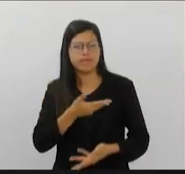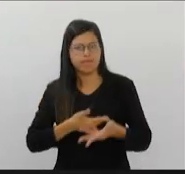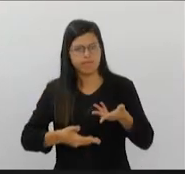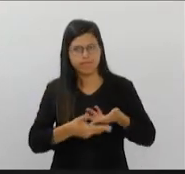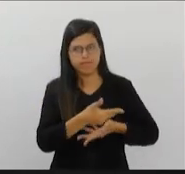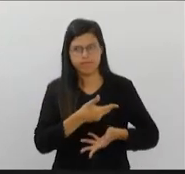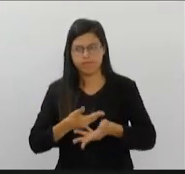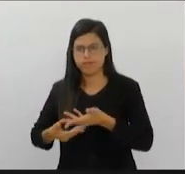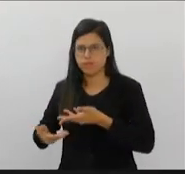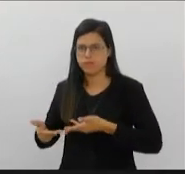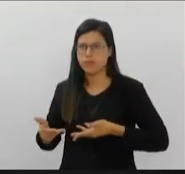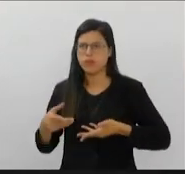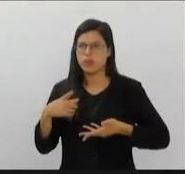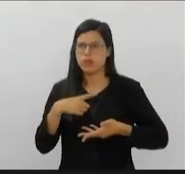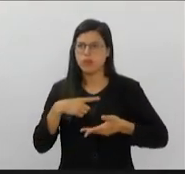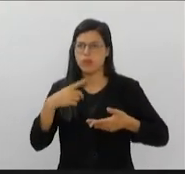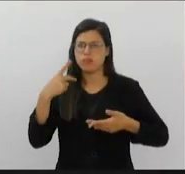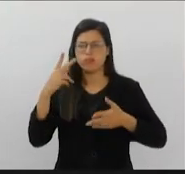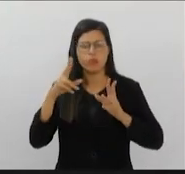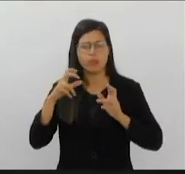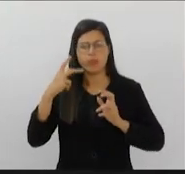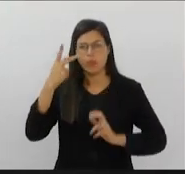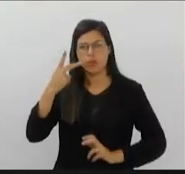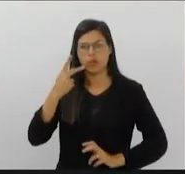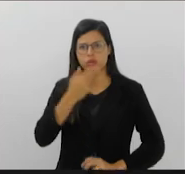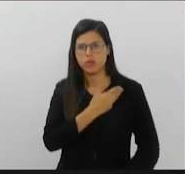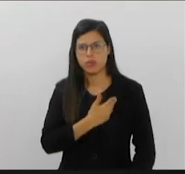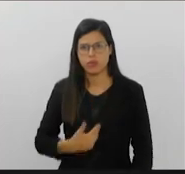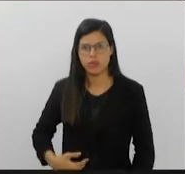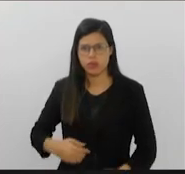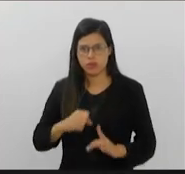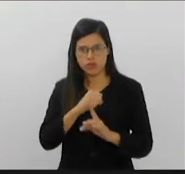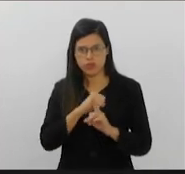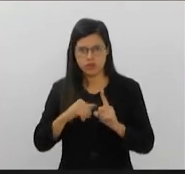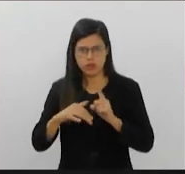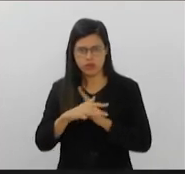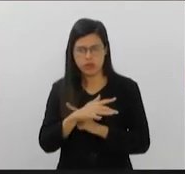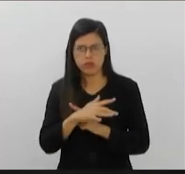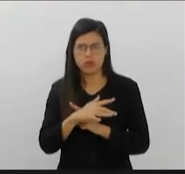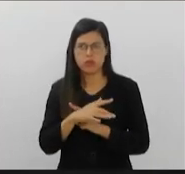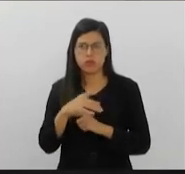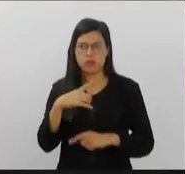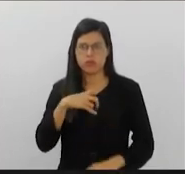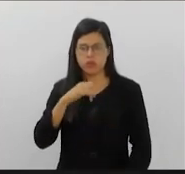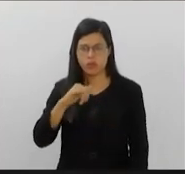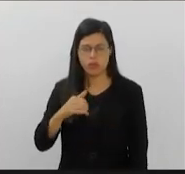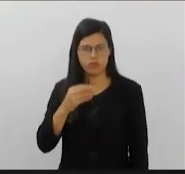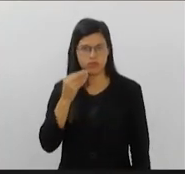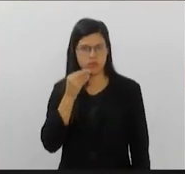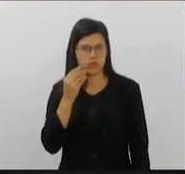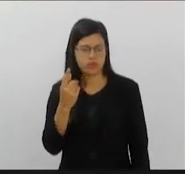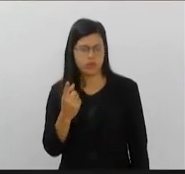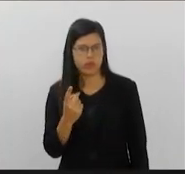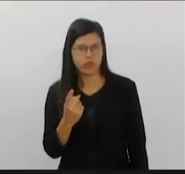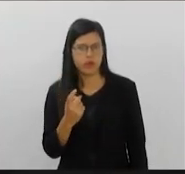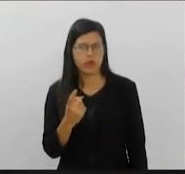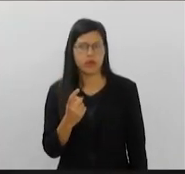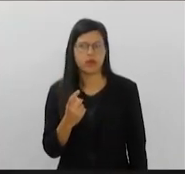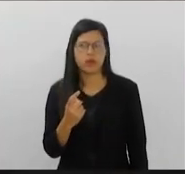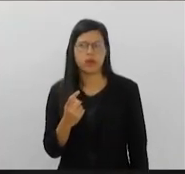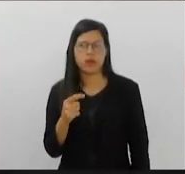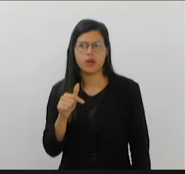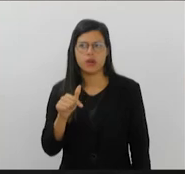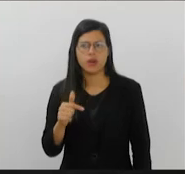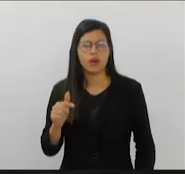gente fomente essa discussão de políticas públicas para a sociedade. A gente vai ter uma oportunidade única de sediar um dos